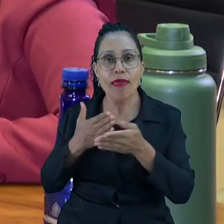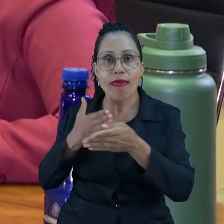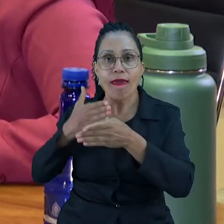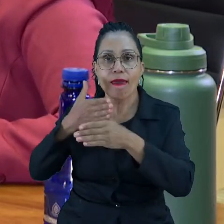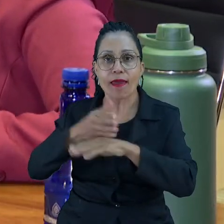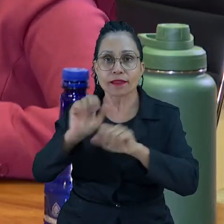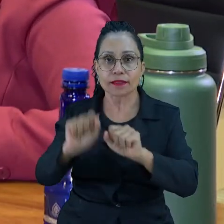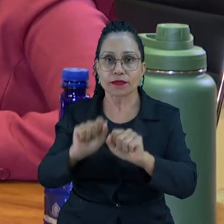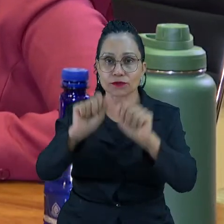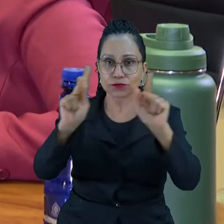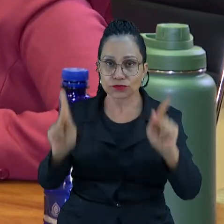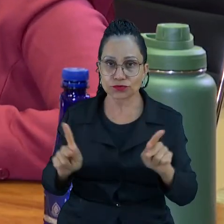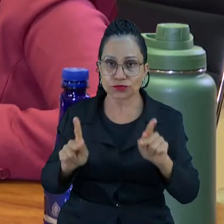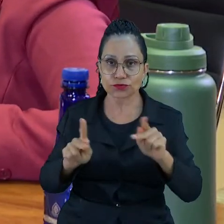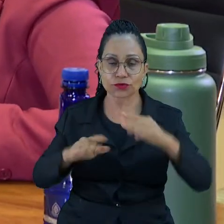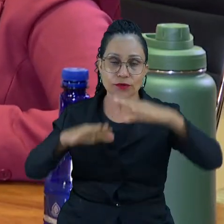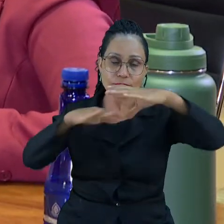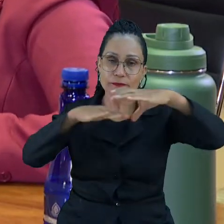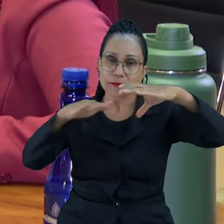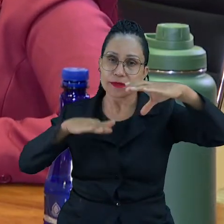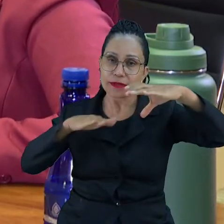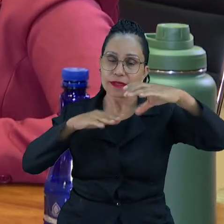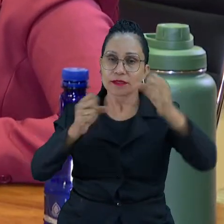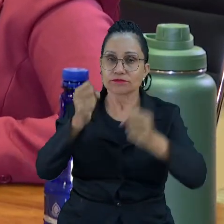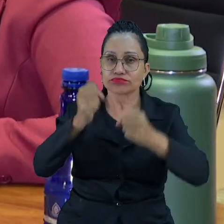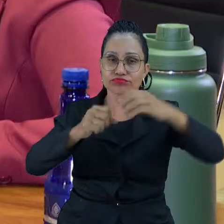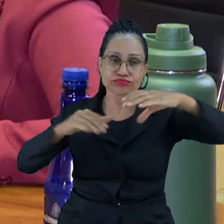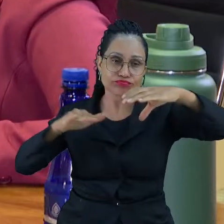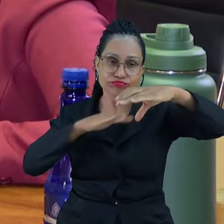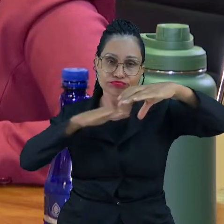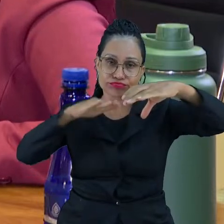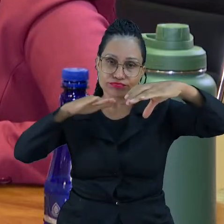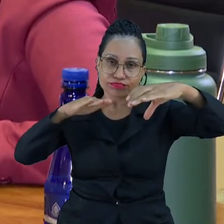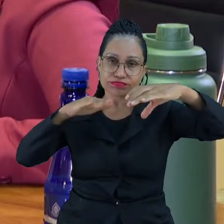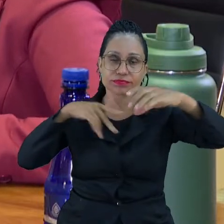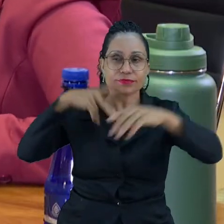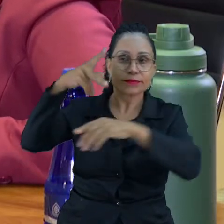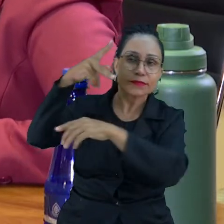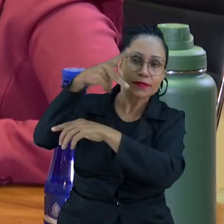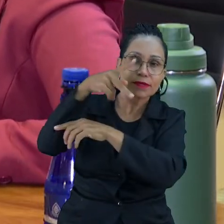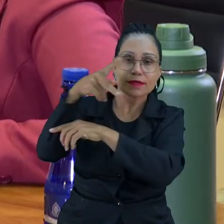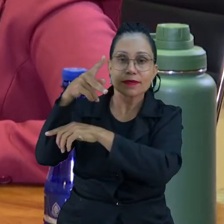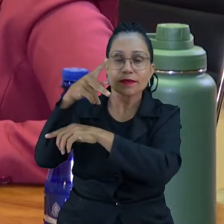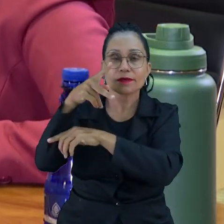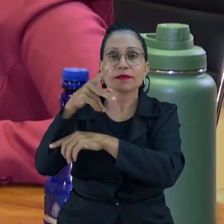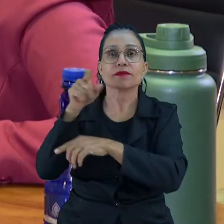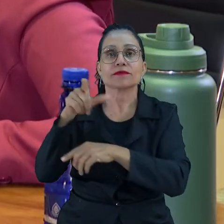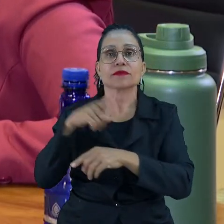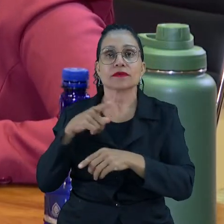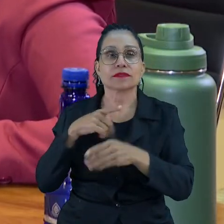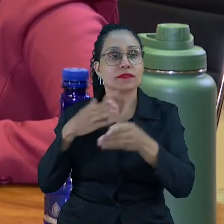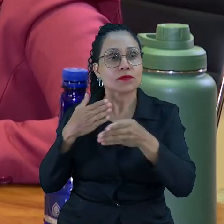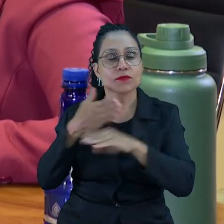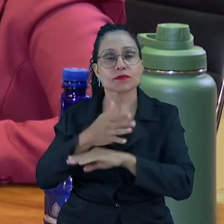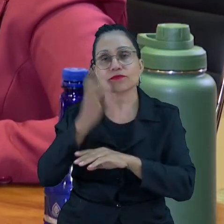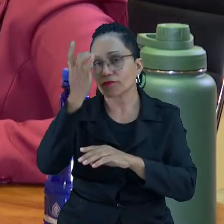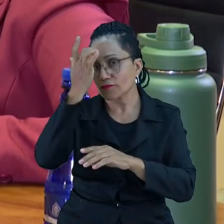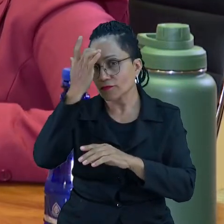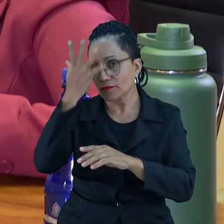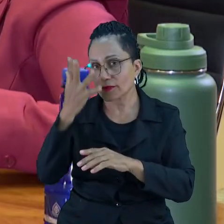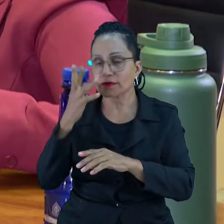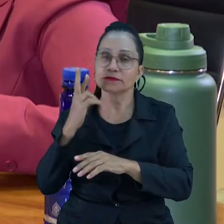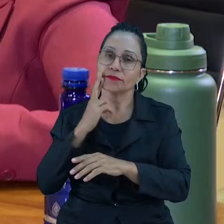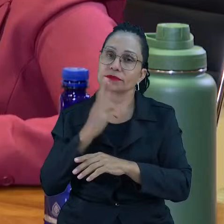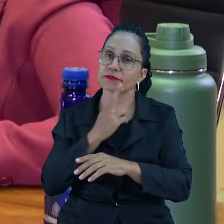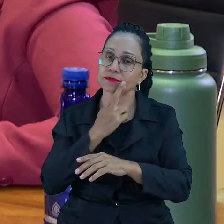tem um estacionamento coberto, que você tem um estacionamento com câmeras de segurança, né? Você tem um acesso facilitado para o